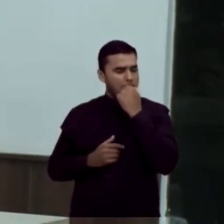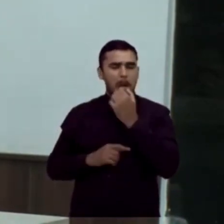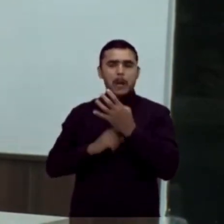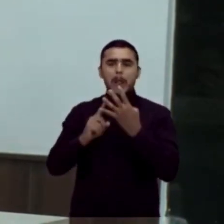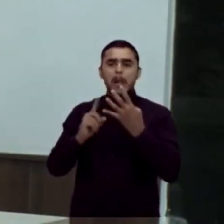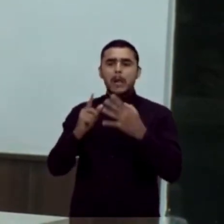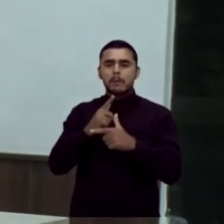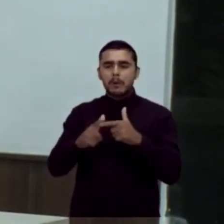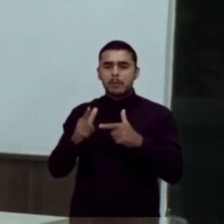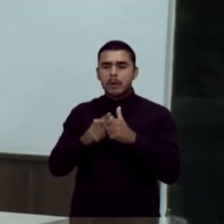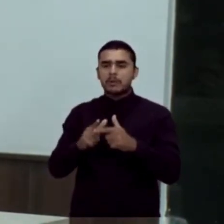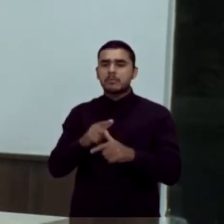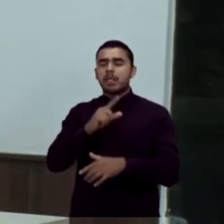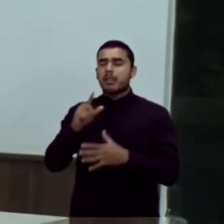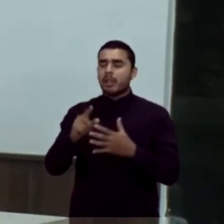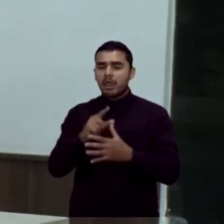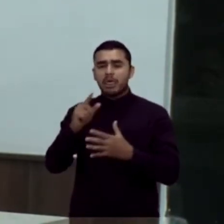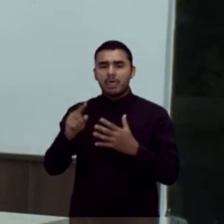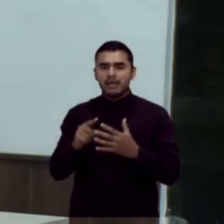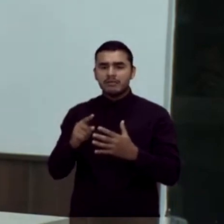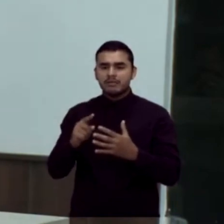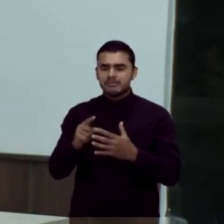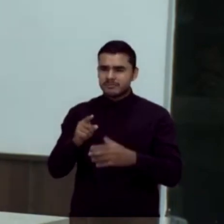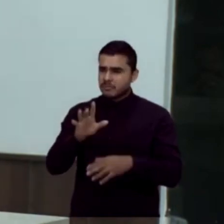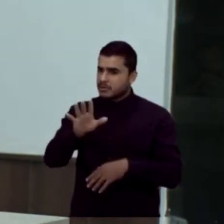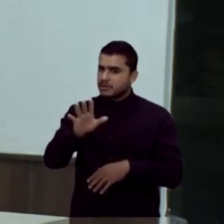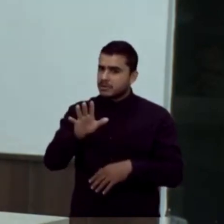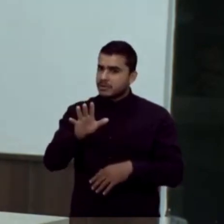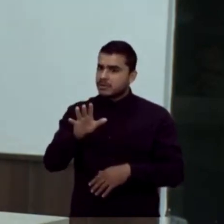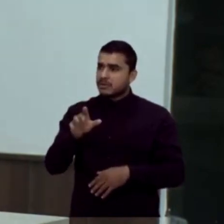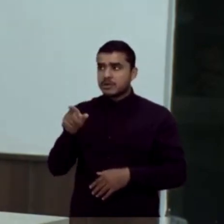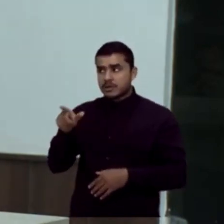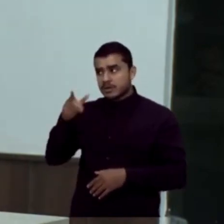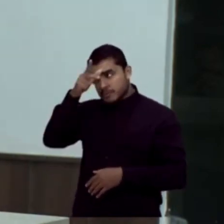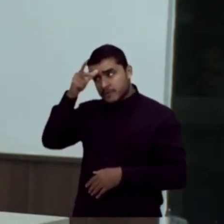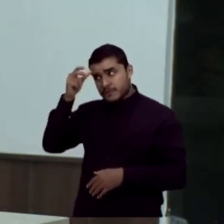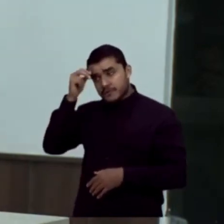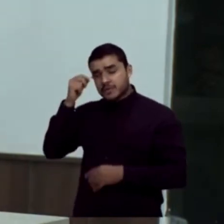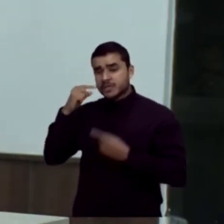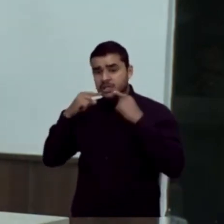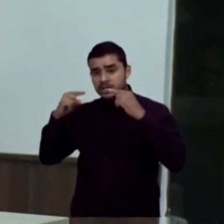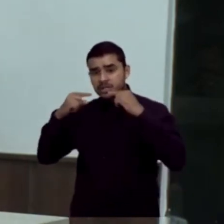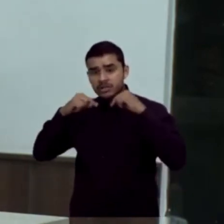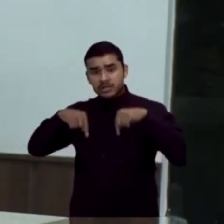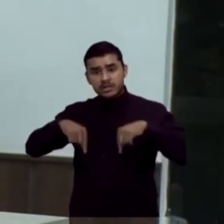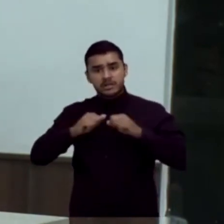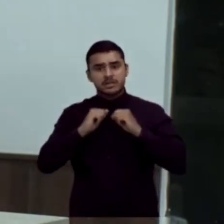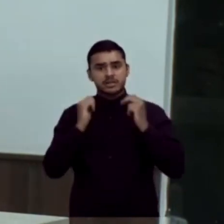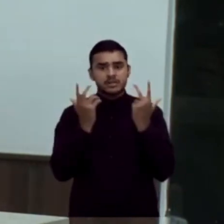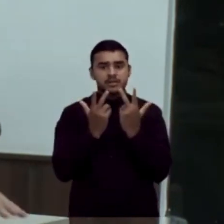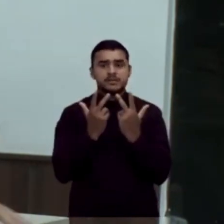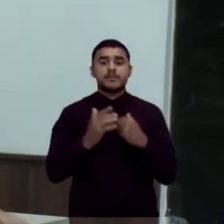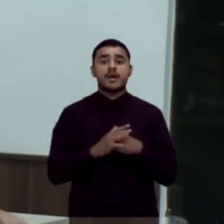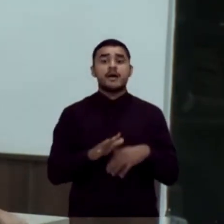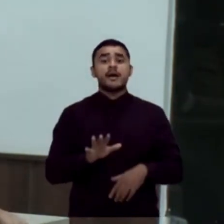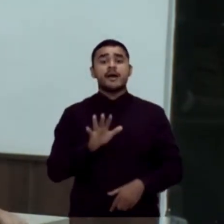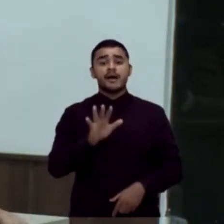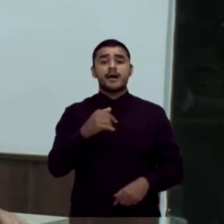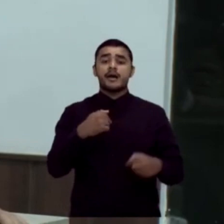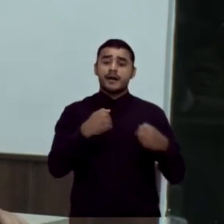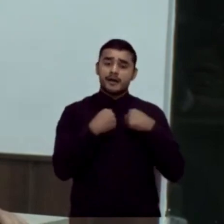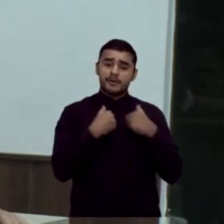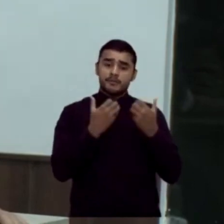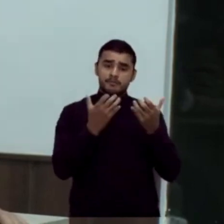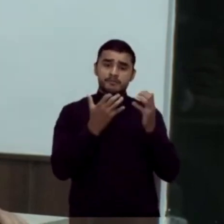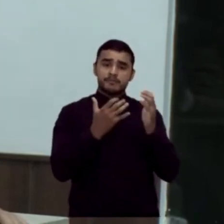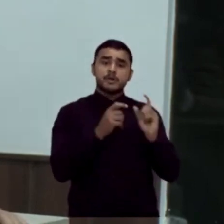Por isso eu vou seguir nessa toada, para parabenizar, em primeiro lugar, o governador Eumano, pelas prioridades